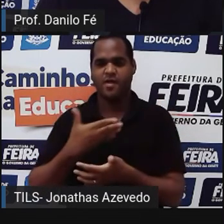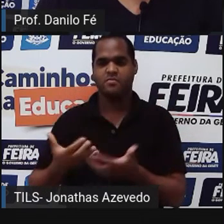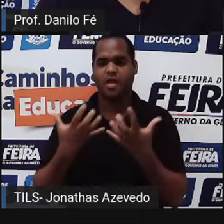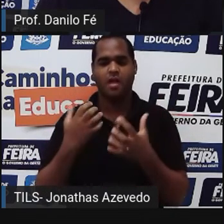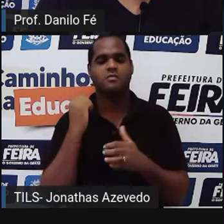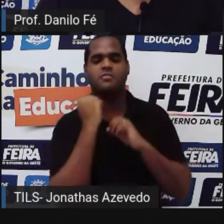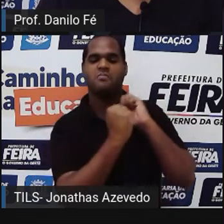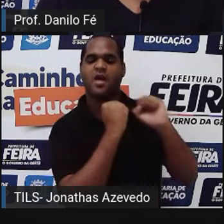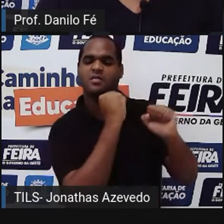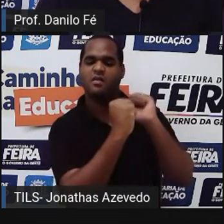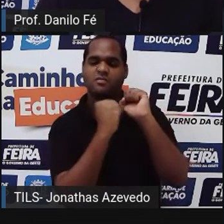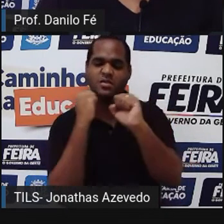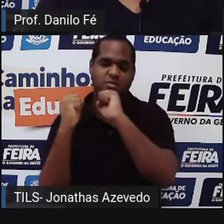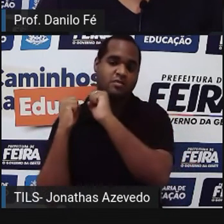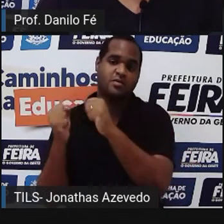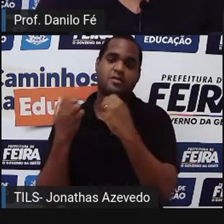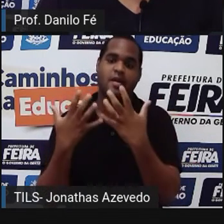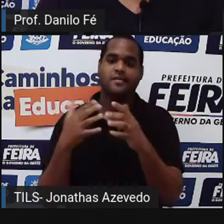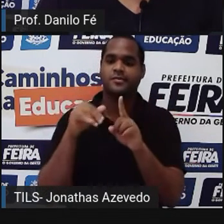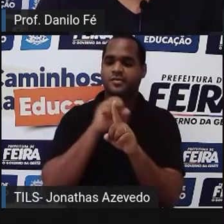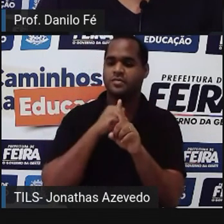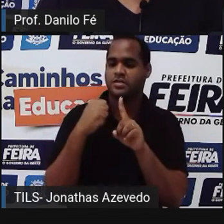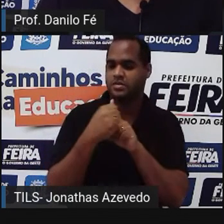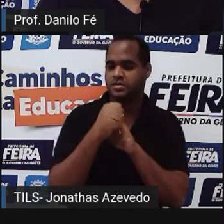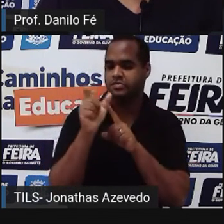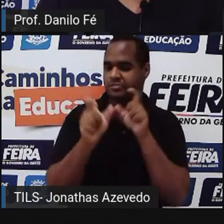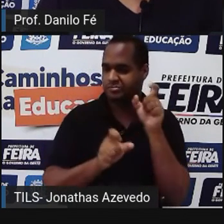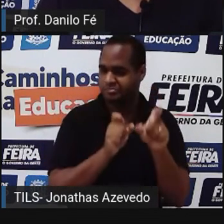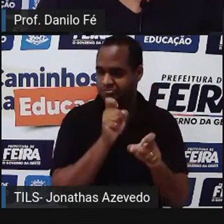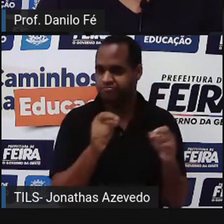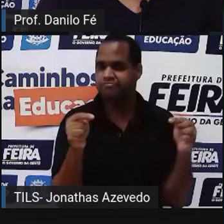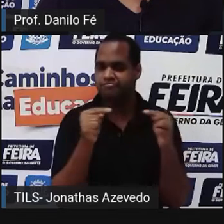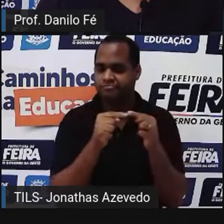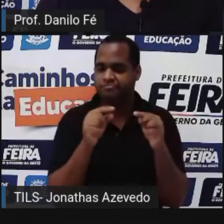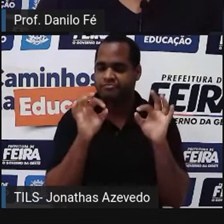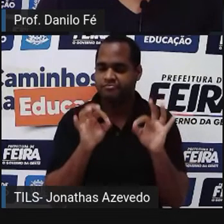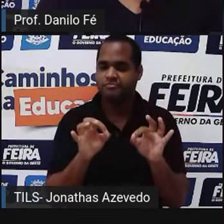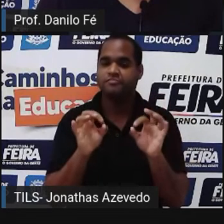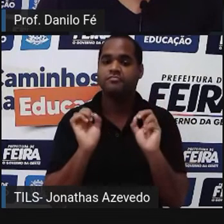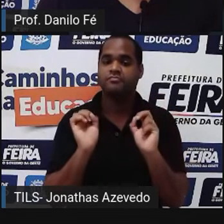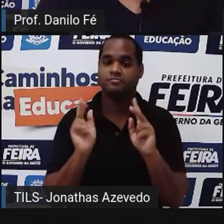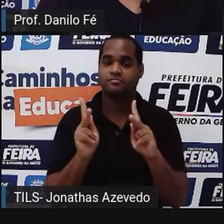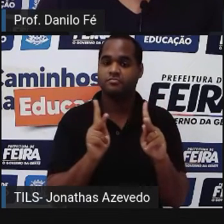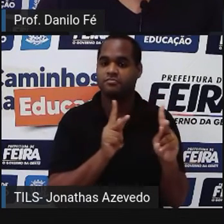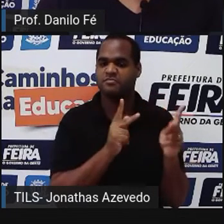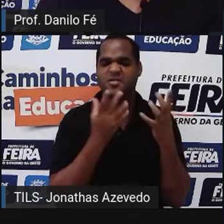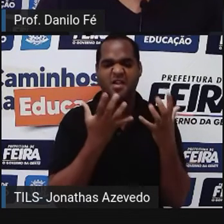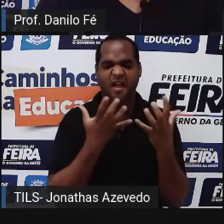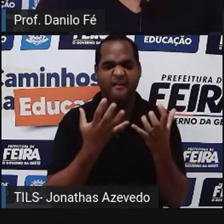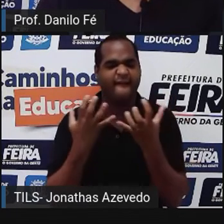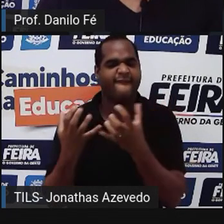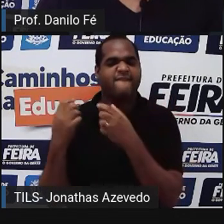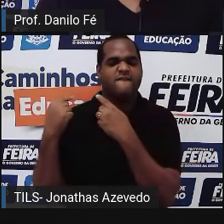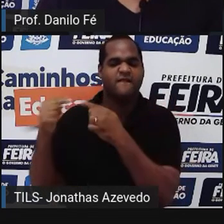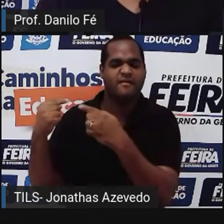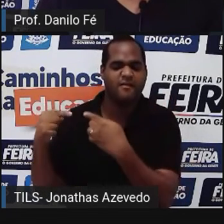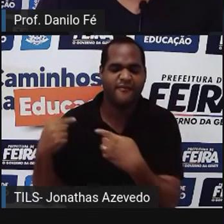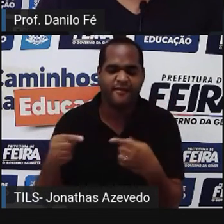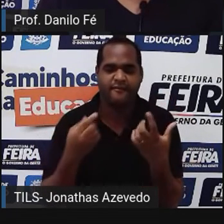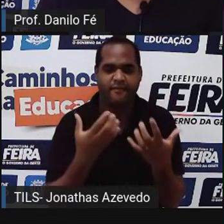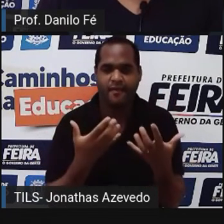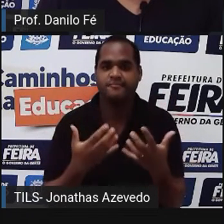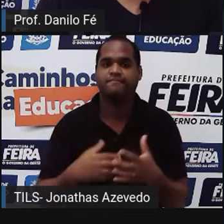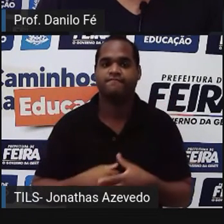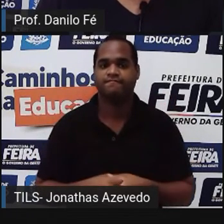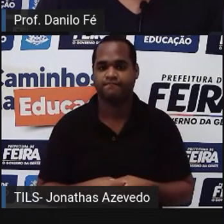quanto que a sociedade humana consegue ser cruel, do quanto o ser humano consegue ir muito